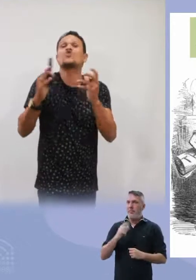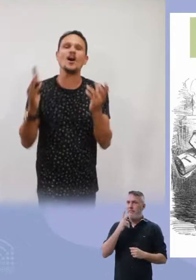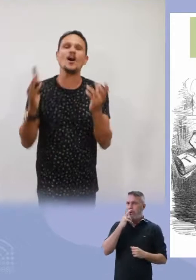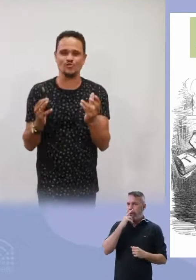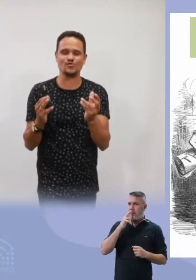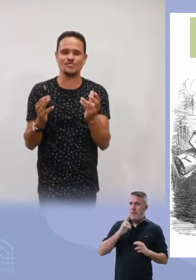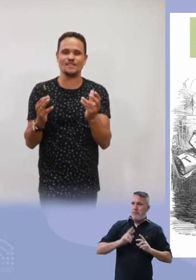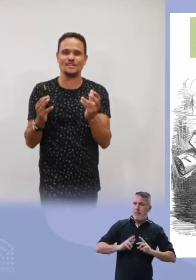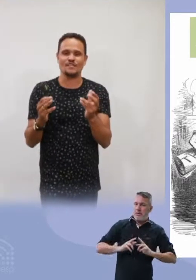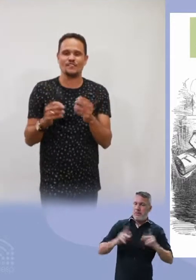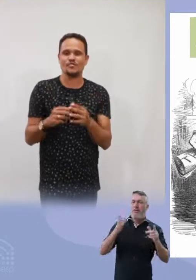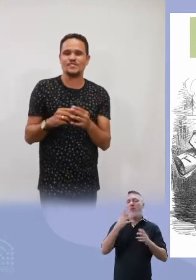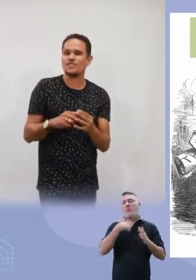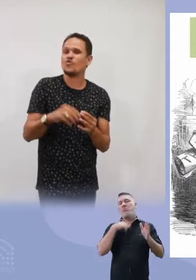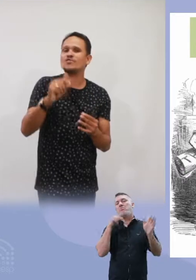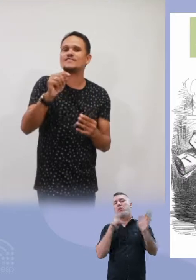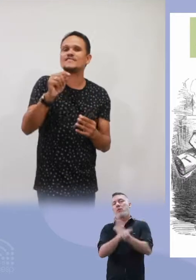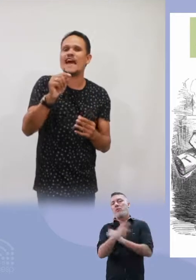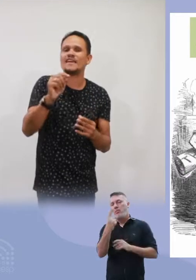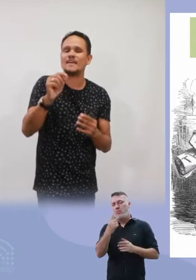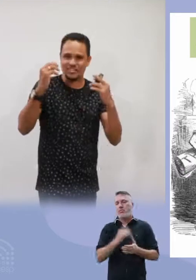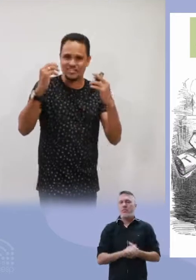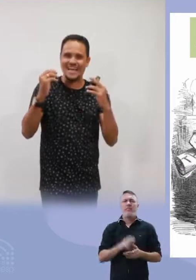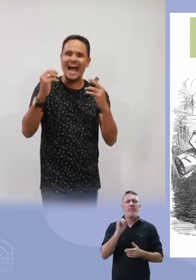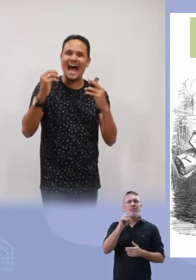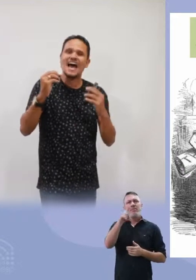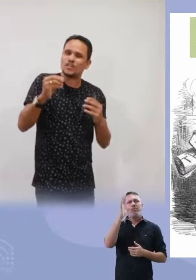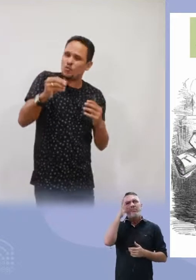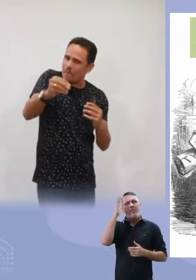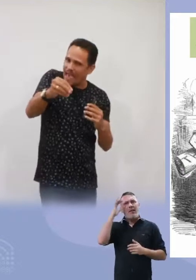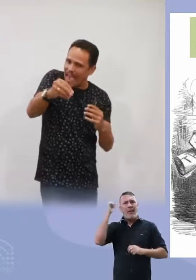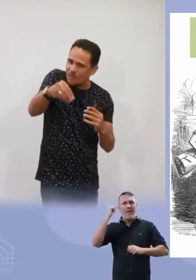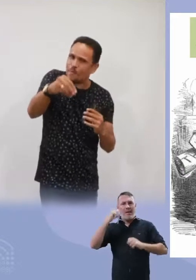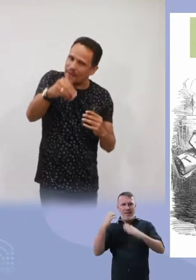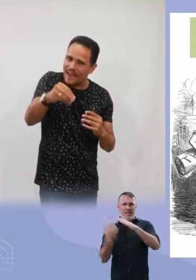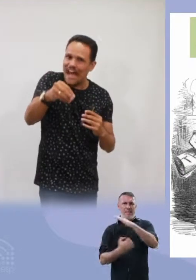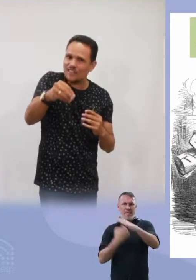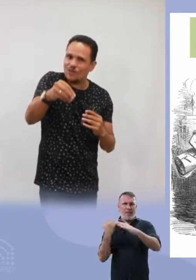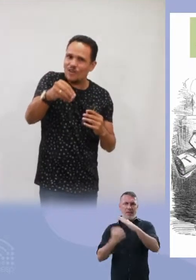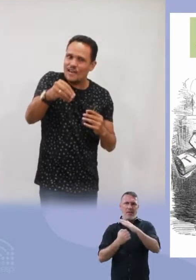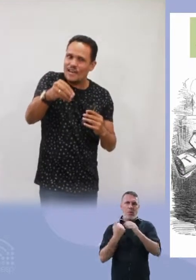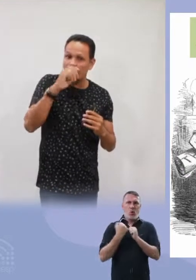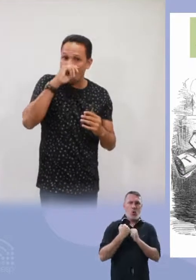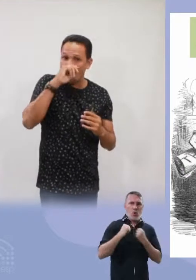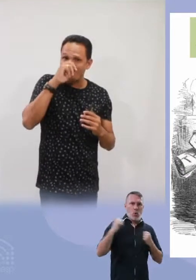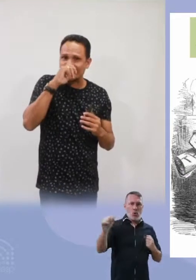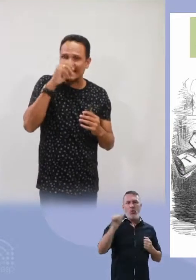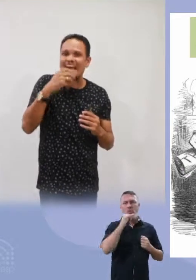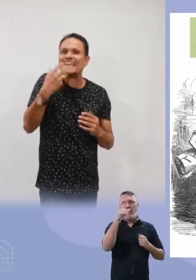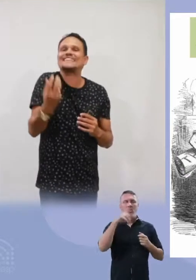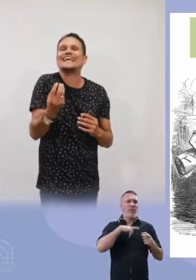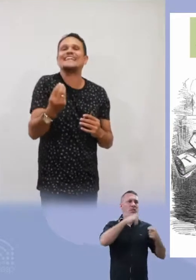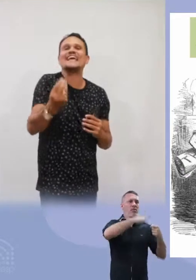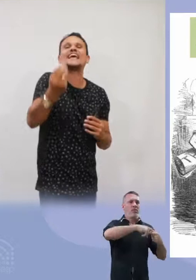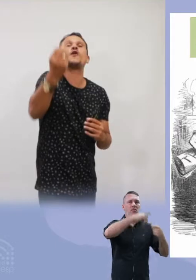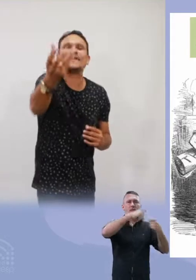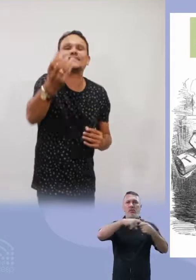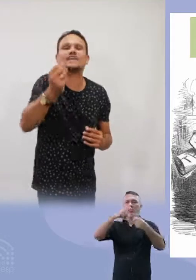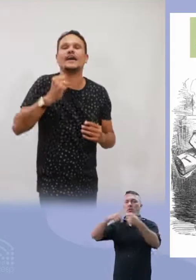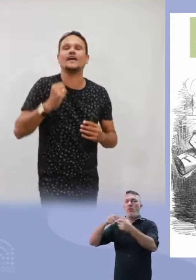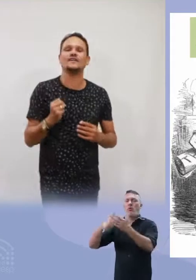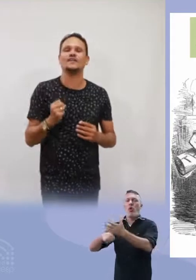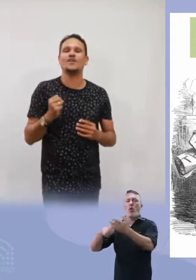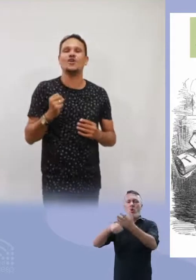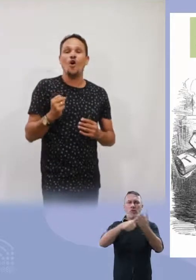vários sócios, você não consegue imaginar que um mero empregado ele consiga entender quem é o